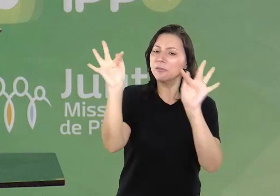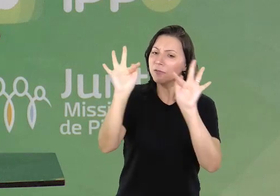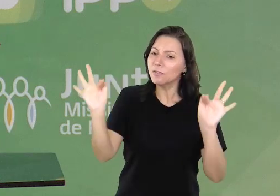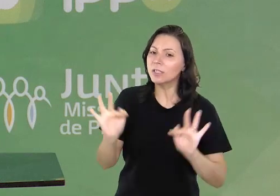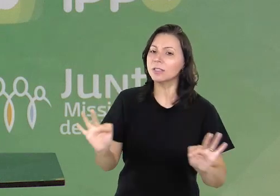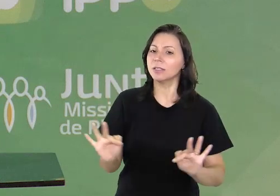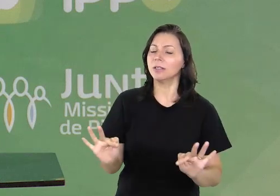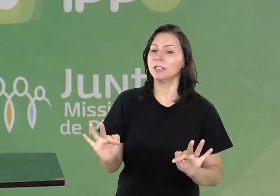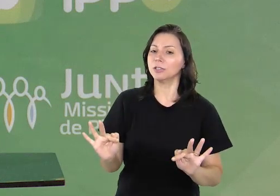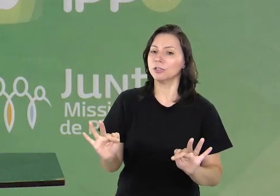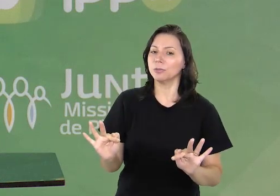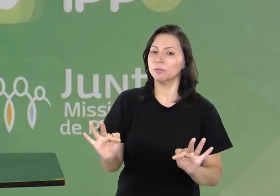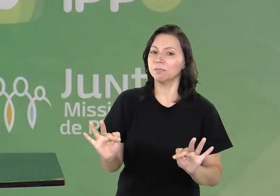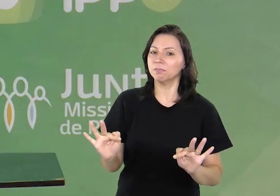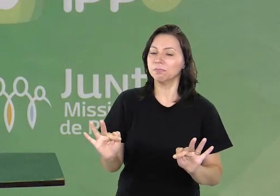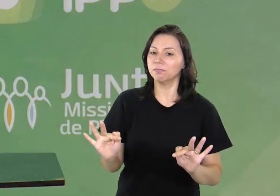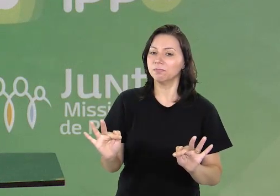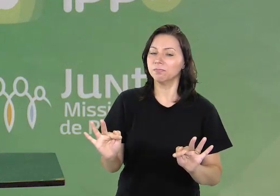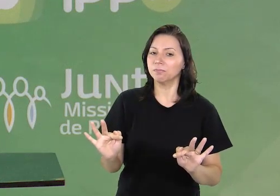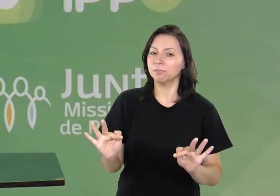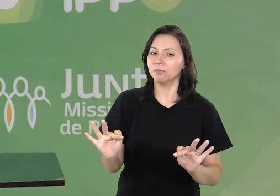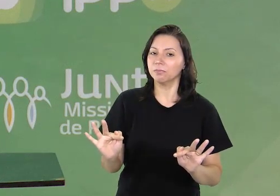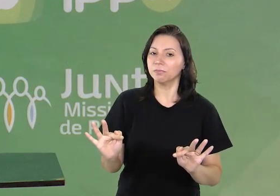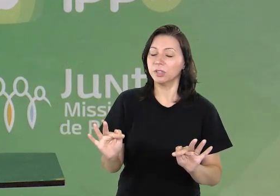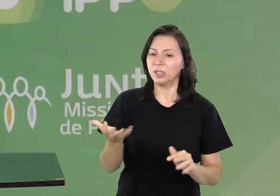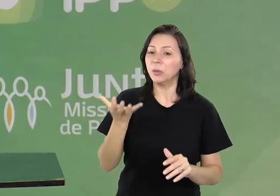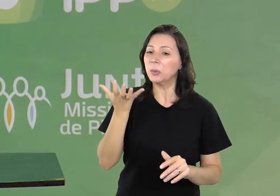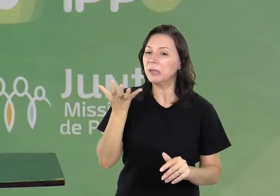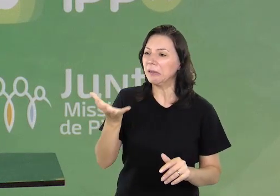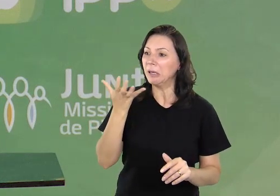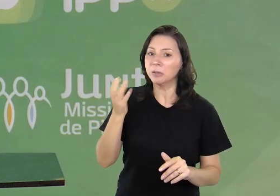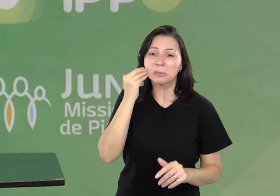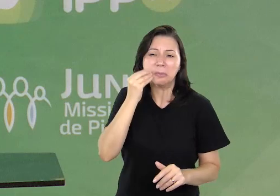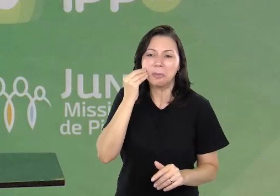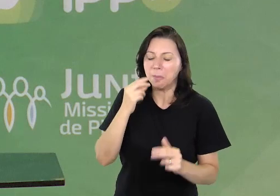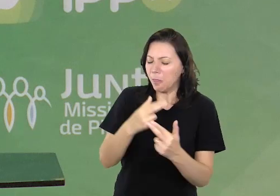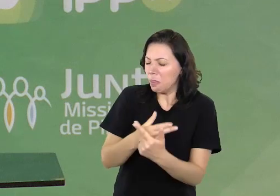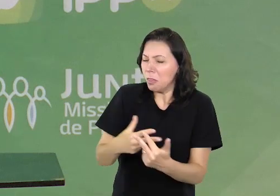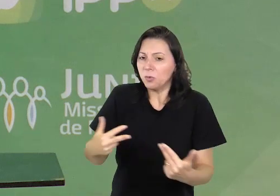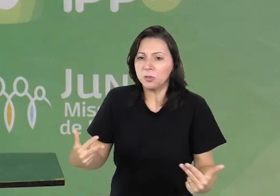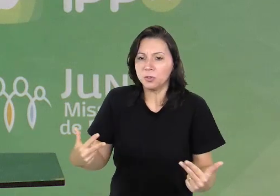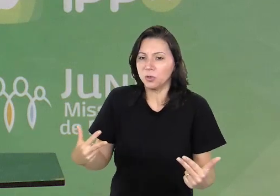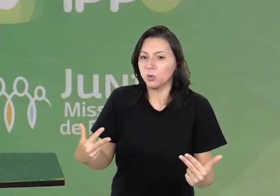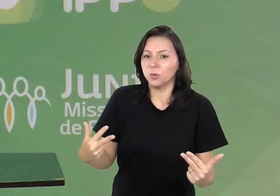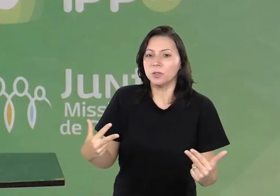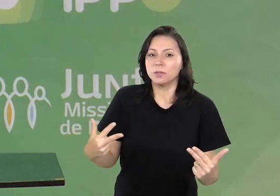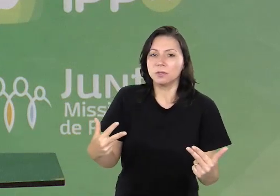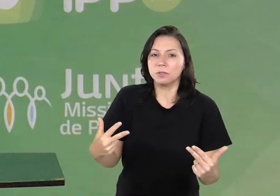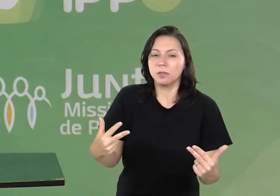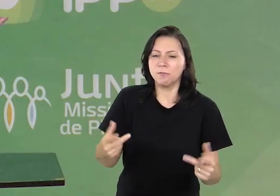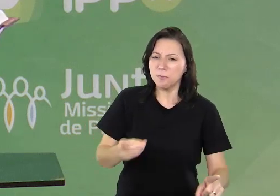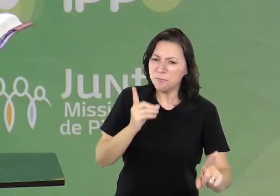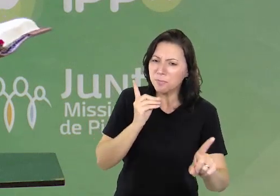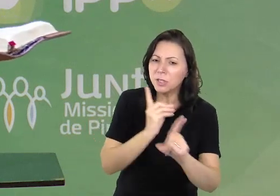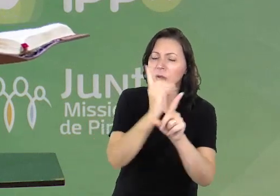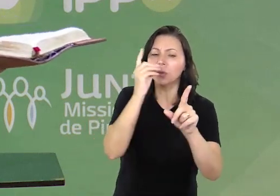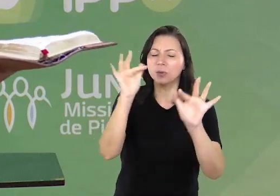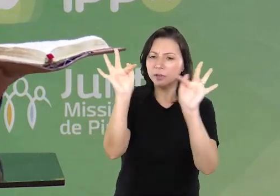felicidade tá dentro de uma garrafa eu vou beber todas vou beber todas